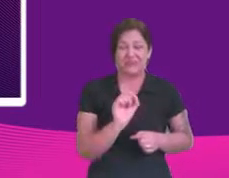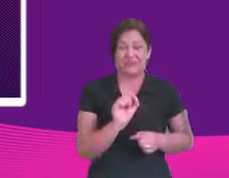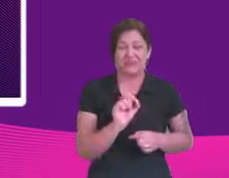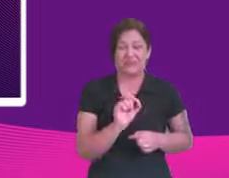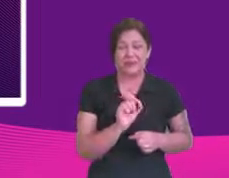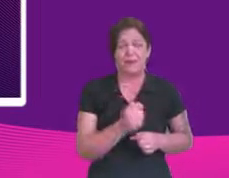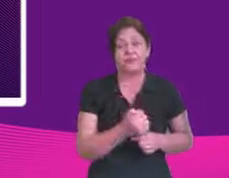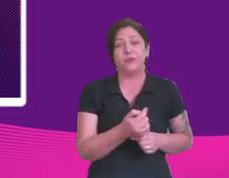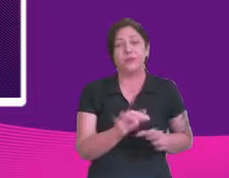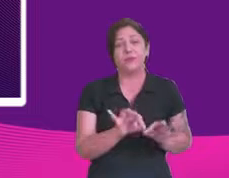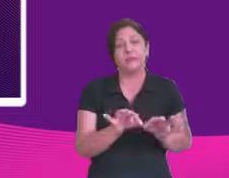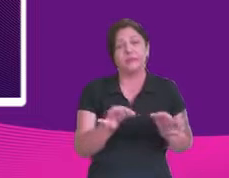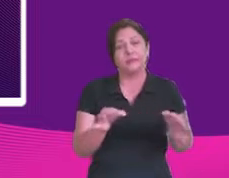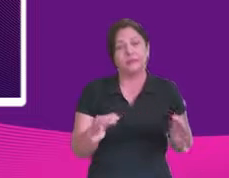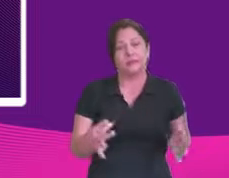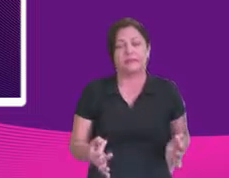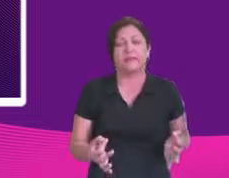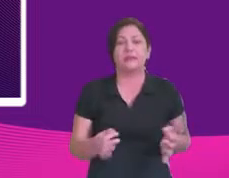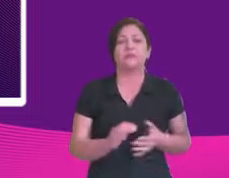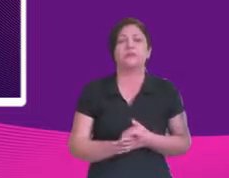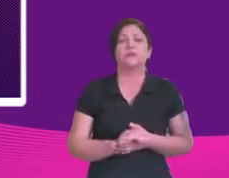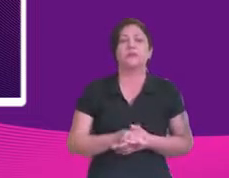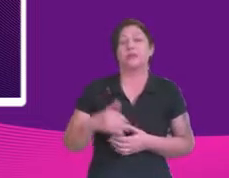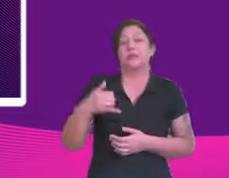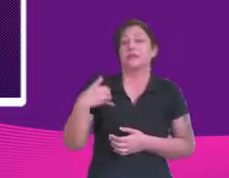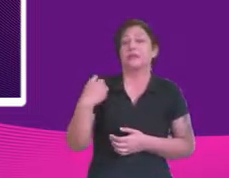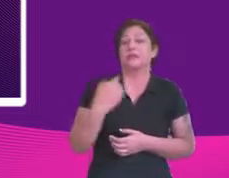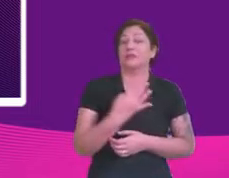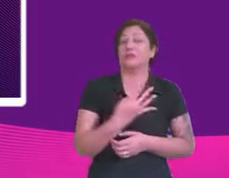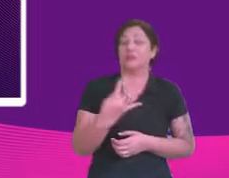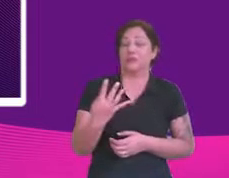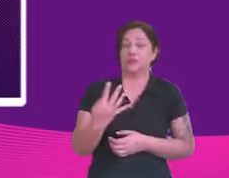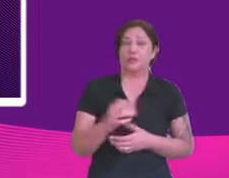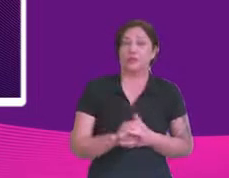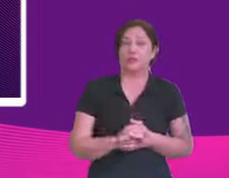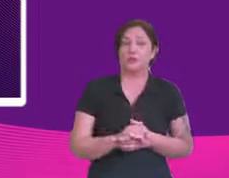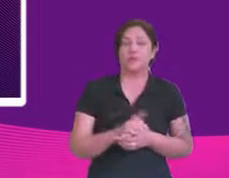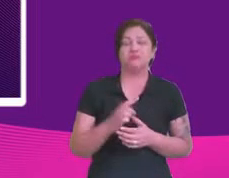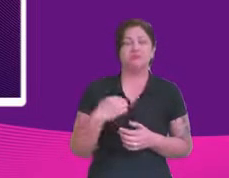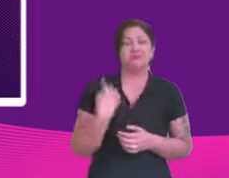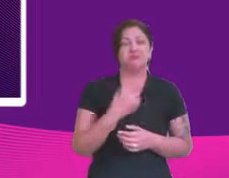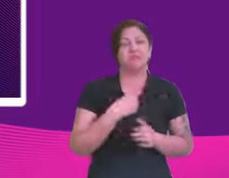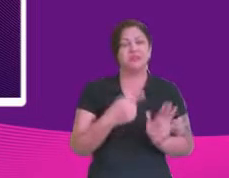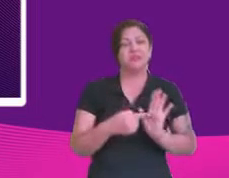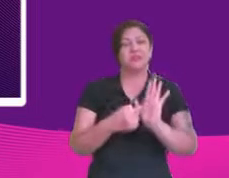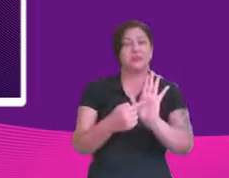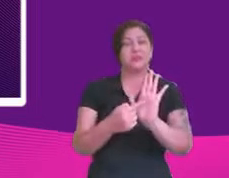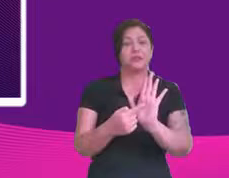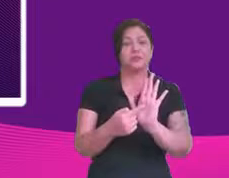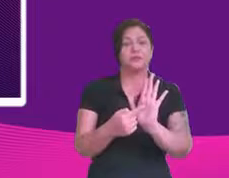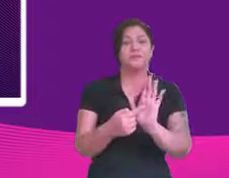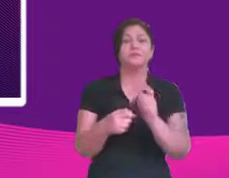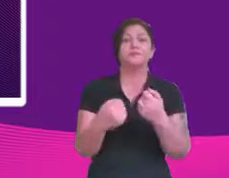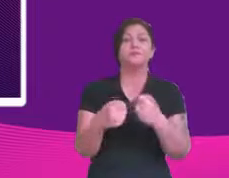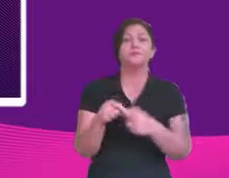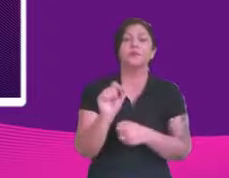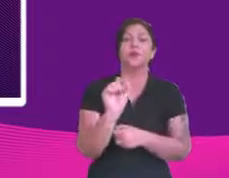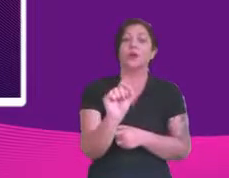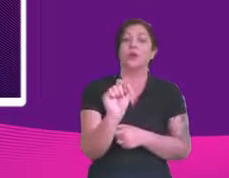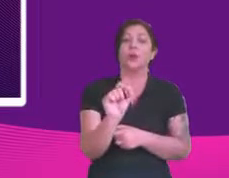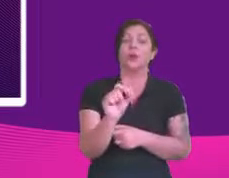grau, uma paciente de 44 anos, nós indicamos para ela a citorredução com a